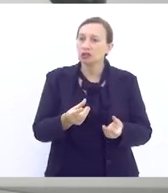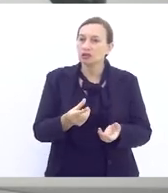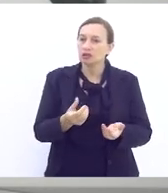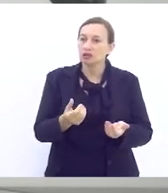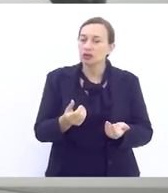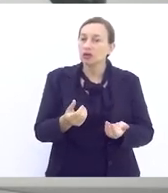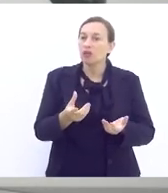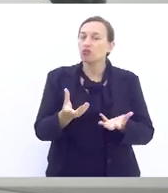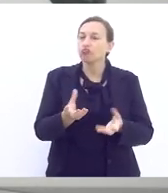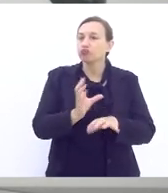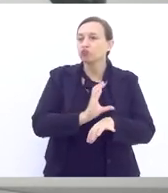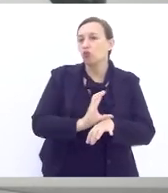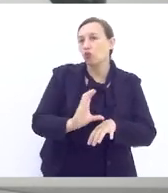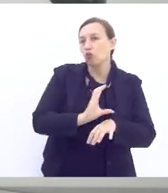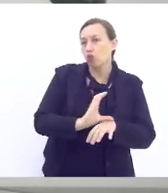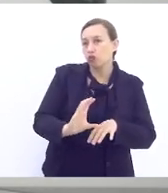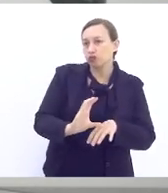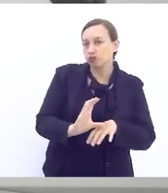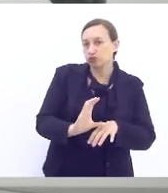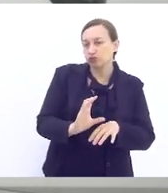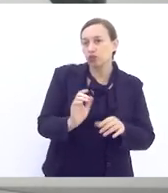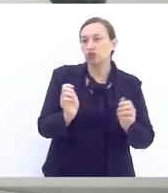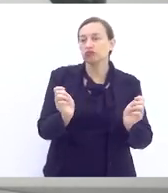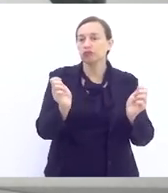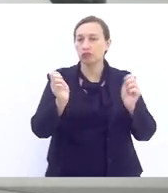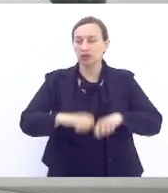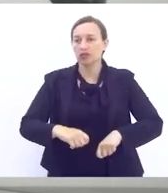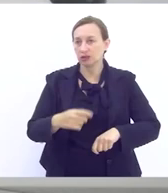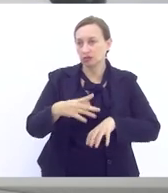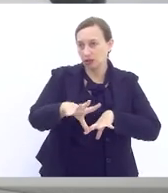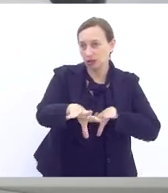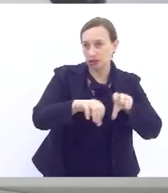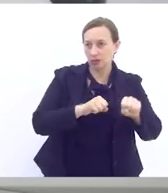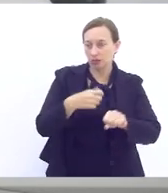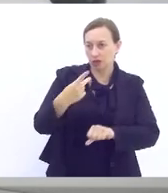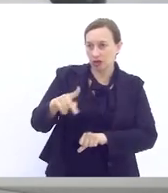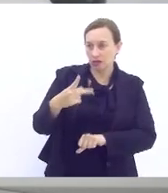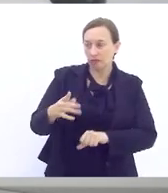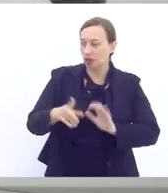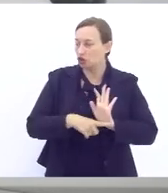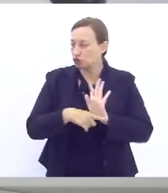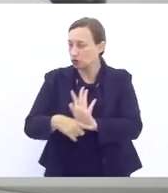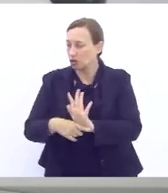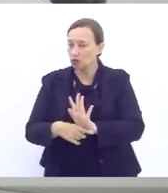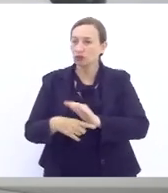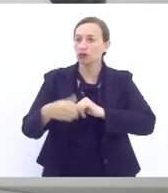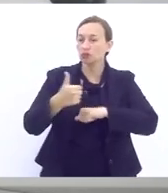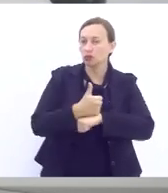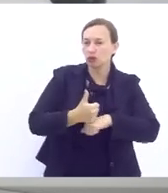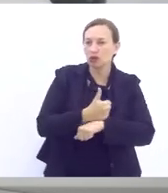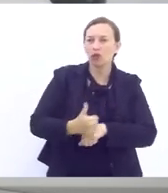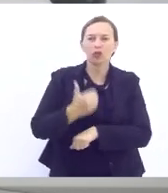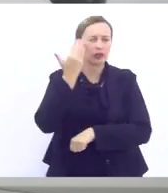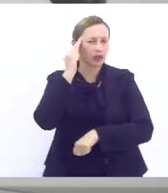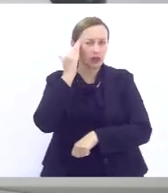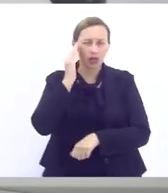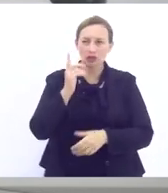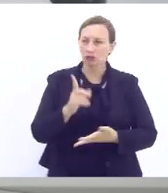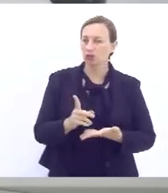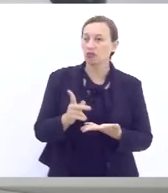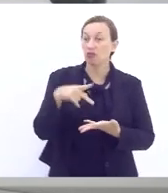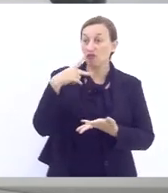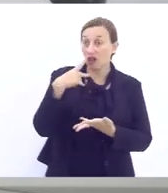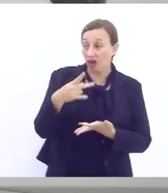para ele para poder ajudar esses profissionais Então é eu entendo aí quando